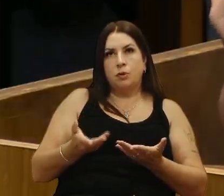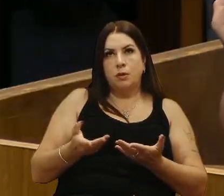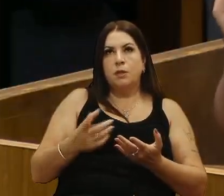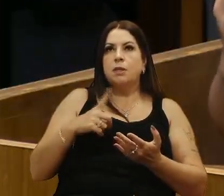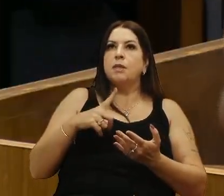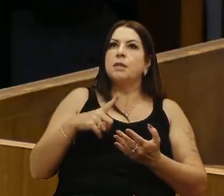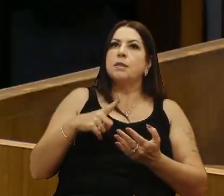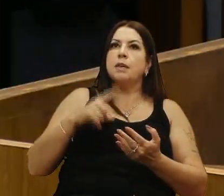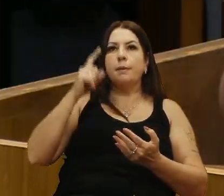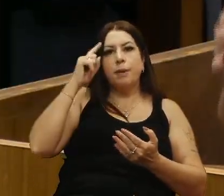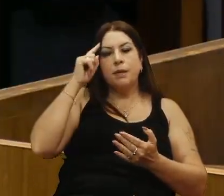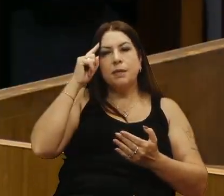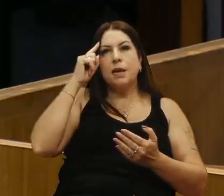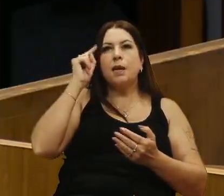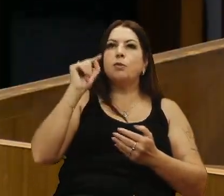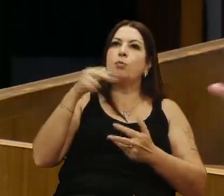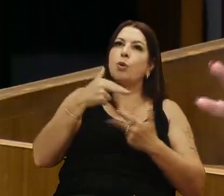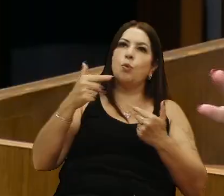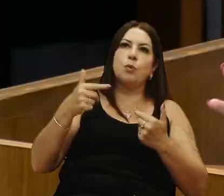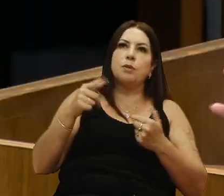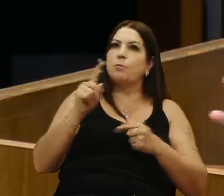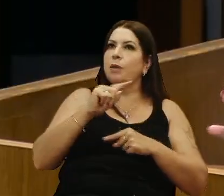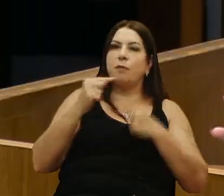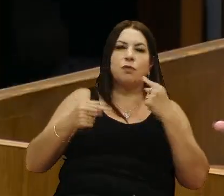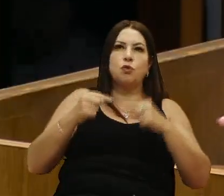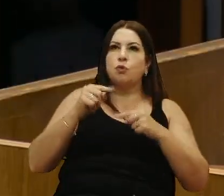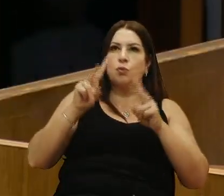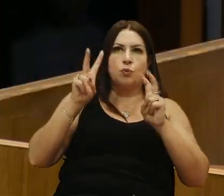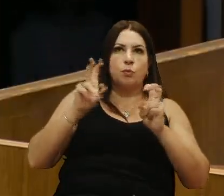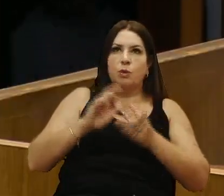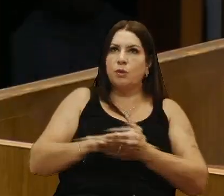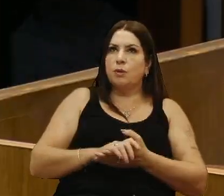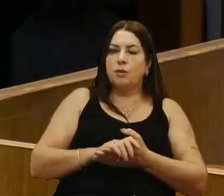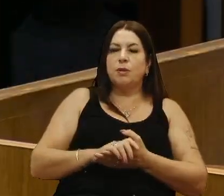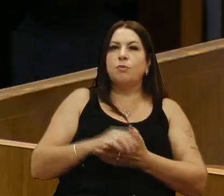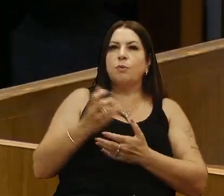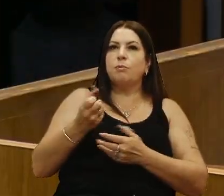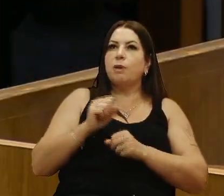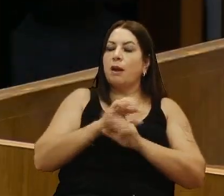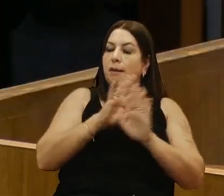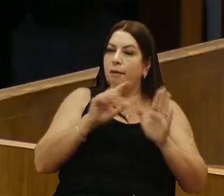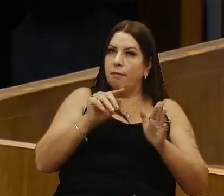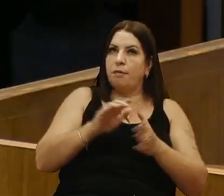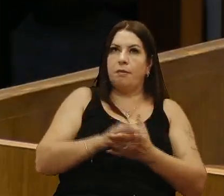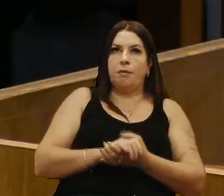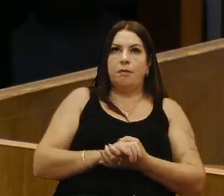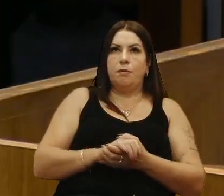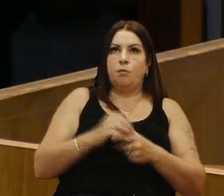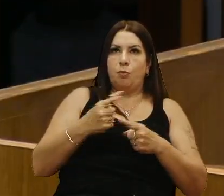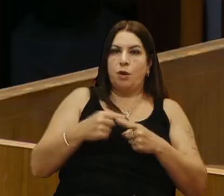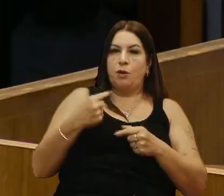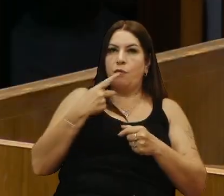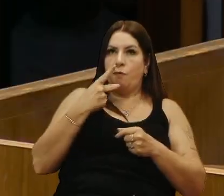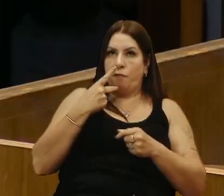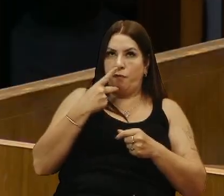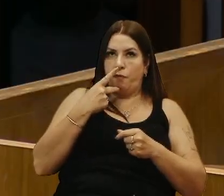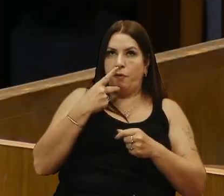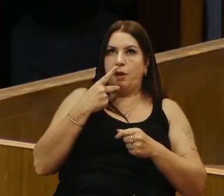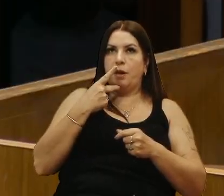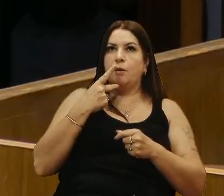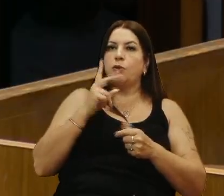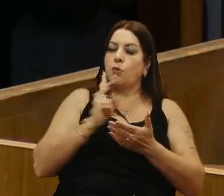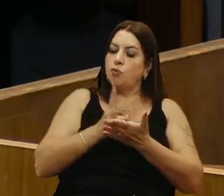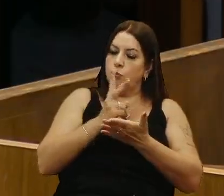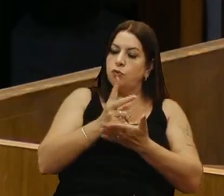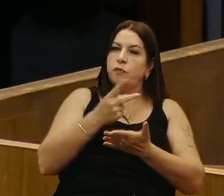sido construído algo em meio termo, mas não foi discutido sobre isso. Então, eu quero deixar muito claro, porque o que eu falo, eu